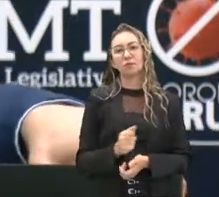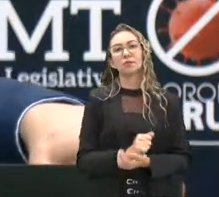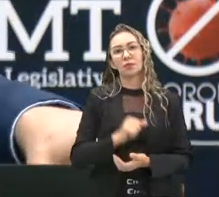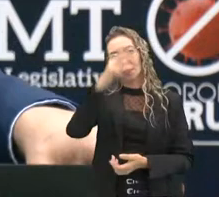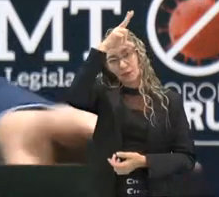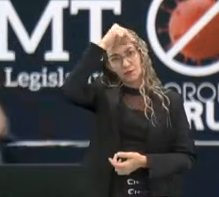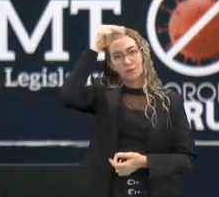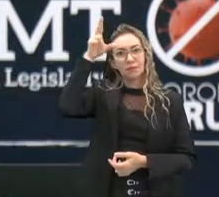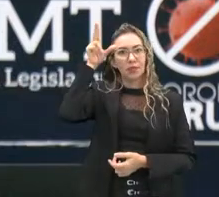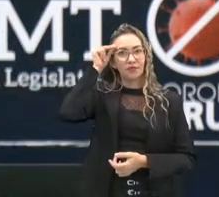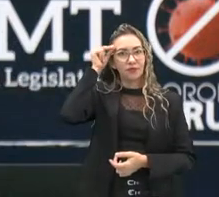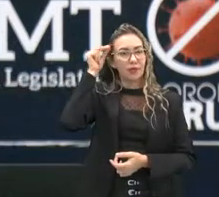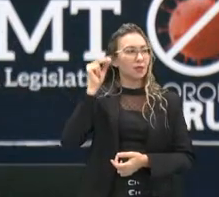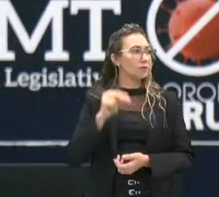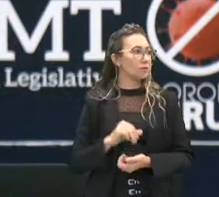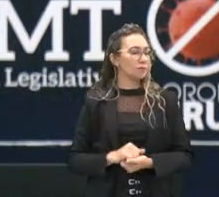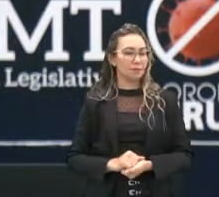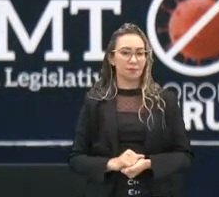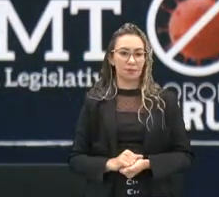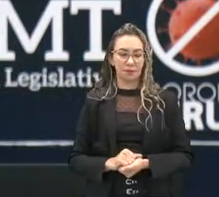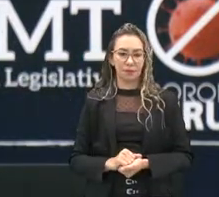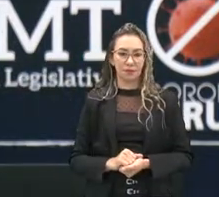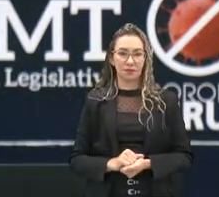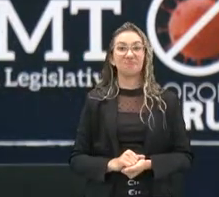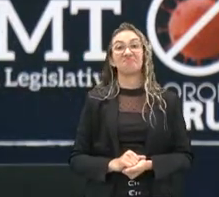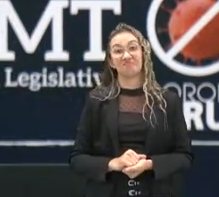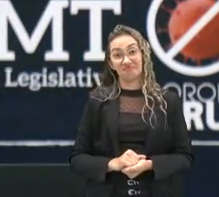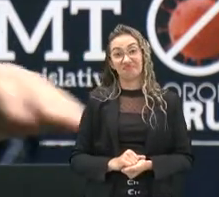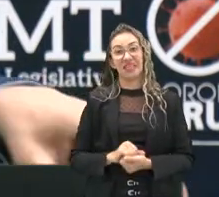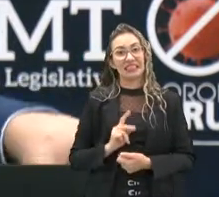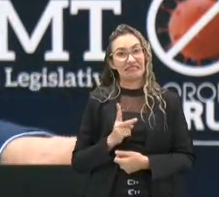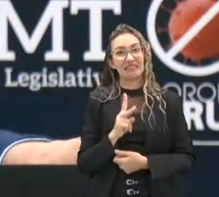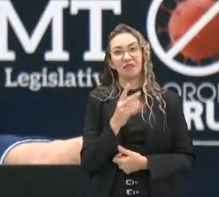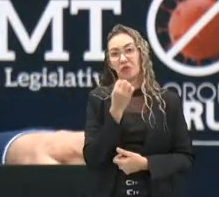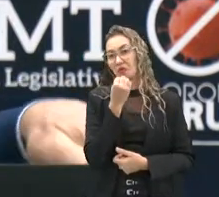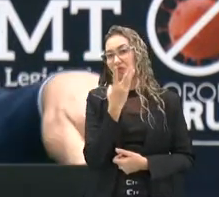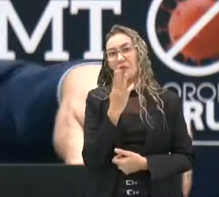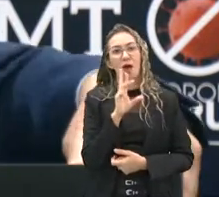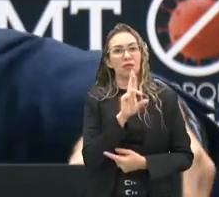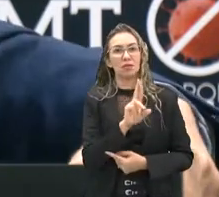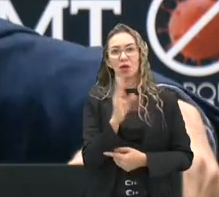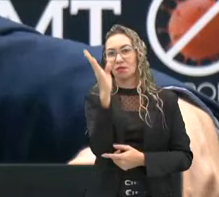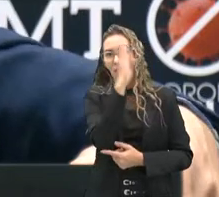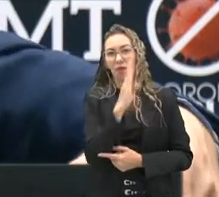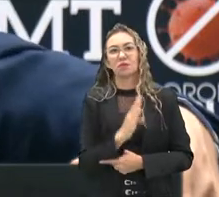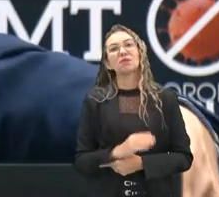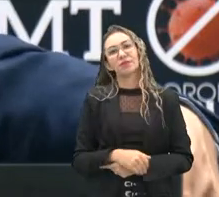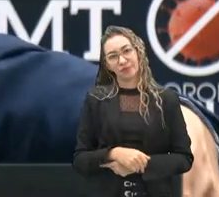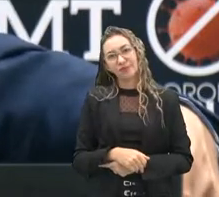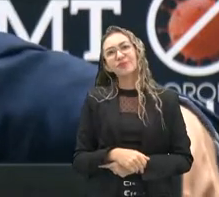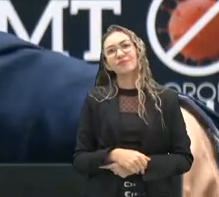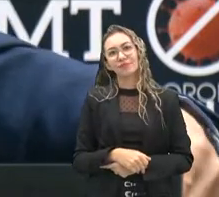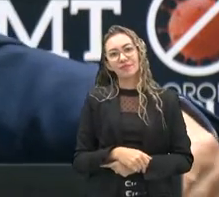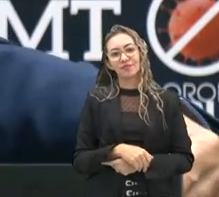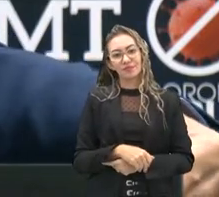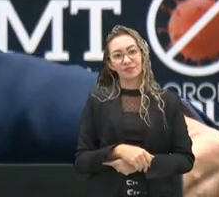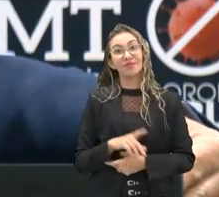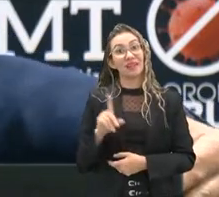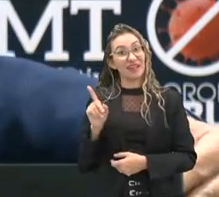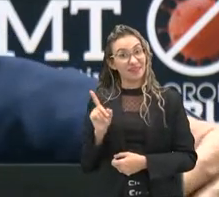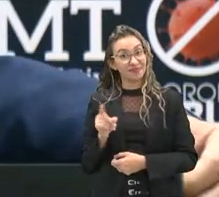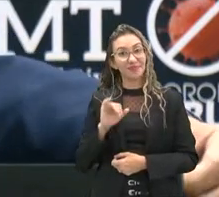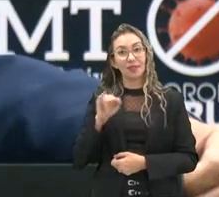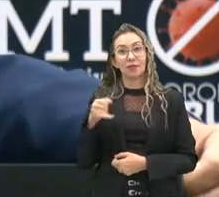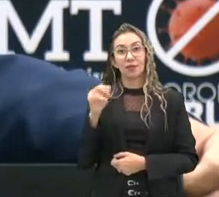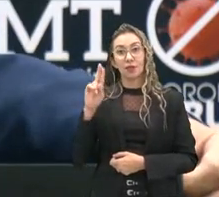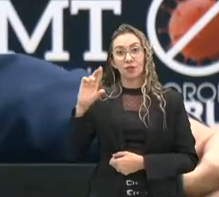a boemia sempre trouxe bons resultados ao Brasil. Juscelino é consequência de uma noitada, de uma